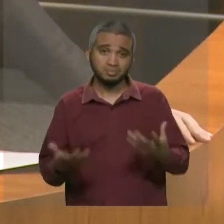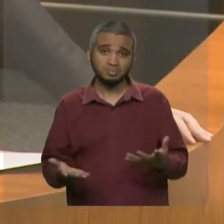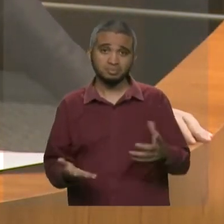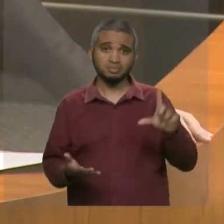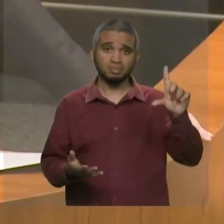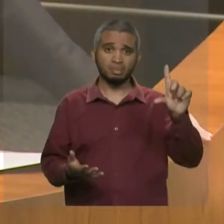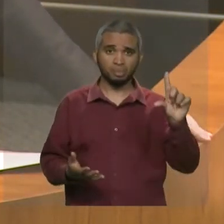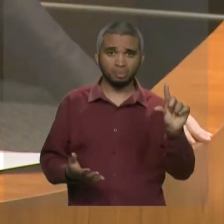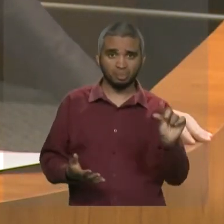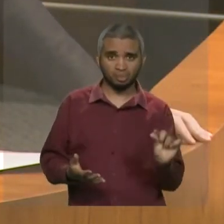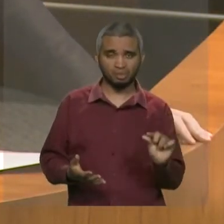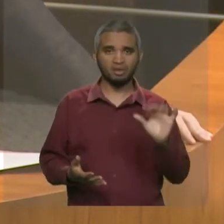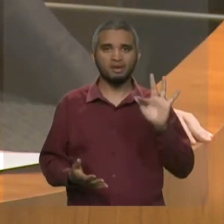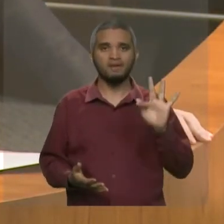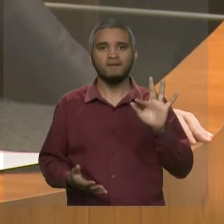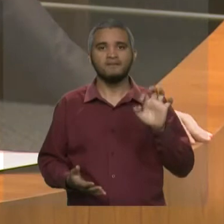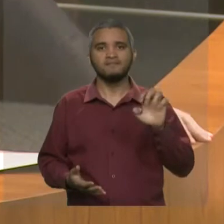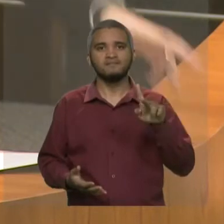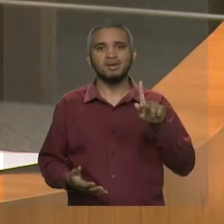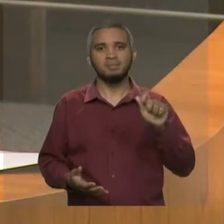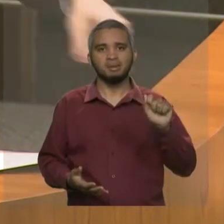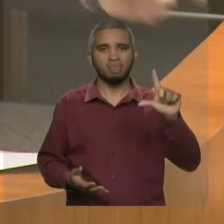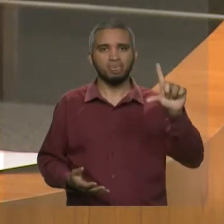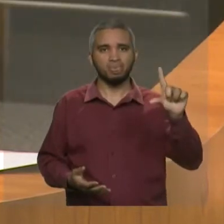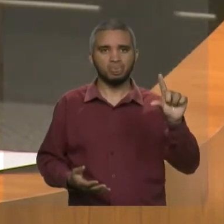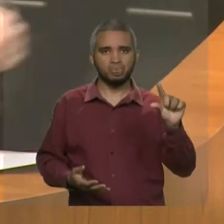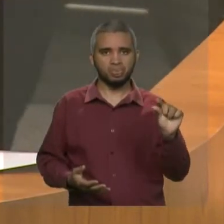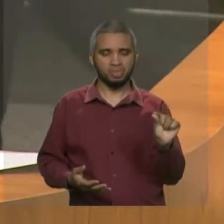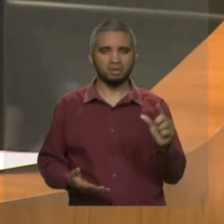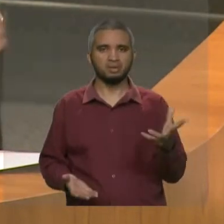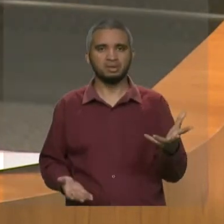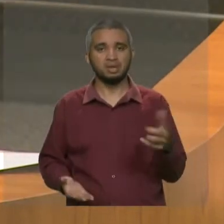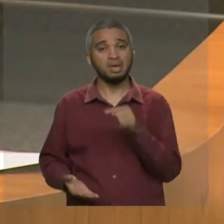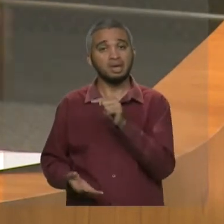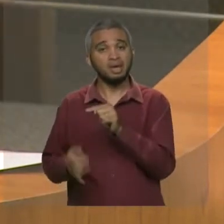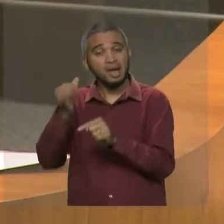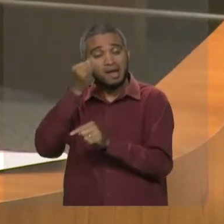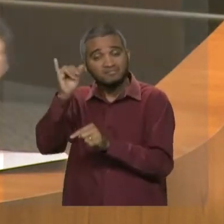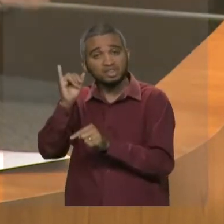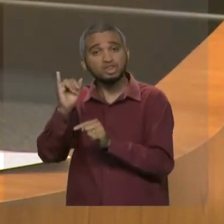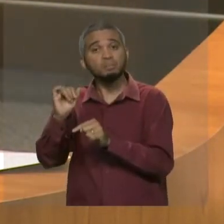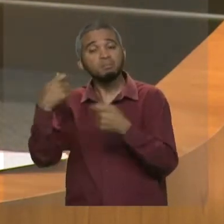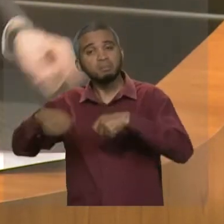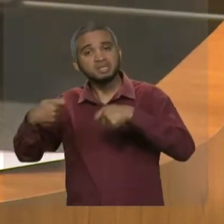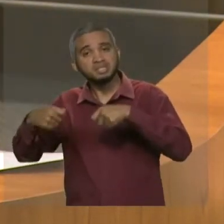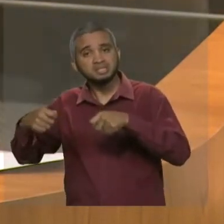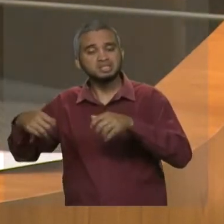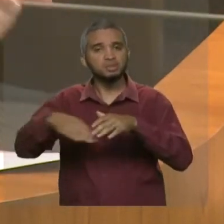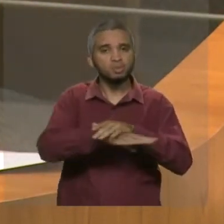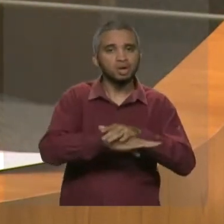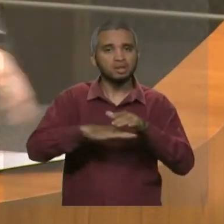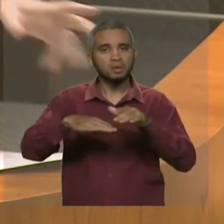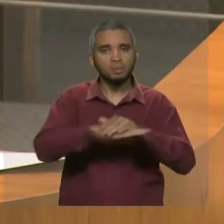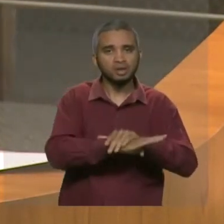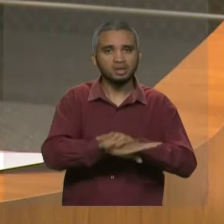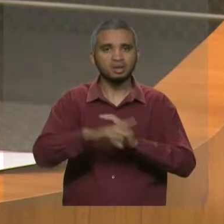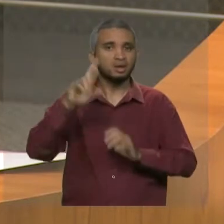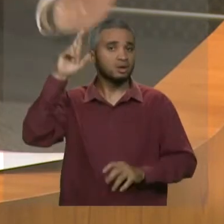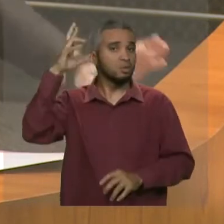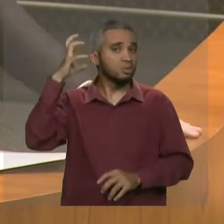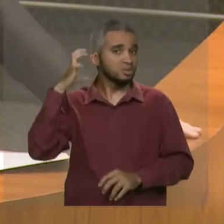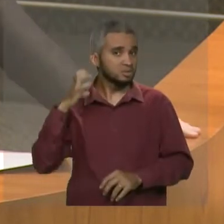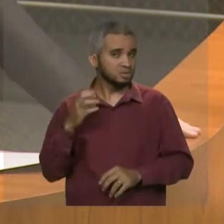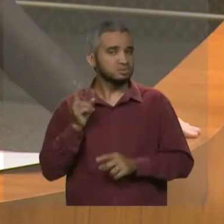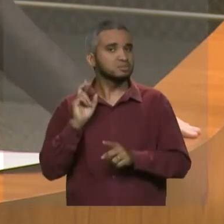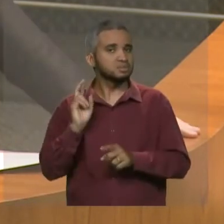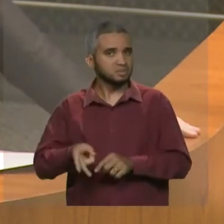dessa forma. Ele não tirou dinheiro lá do FEPA. Ele não colocou do jeito que ele deveria ter colocado, do jeito que a Rosiana fazia, do jeito que o, sei lá